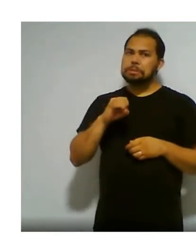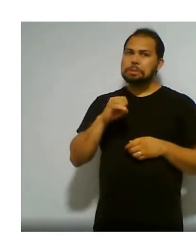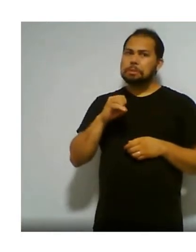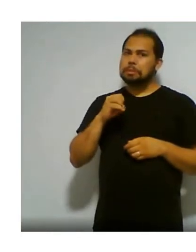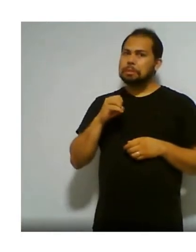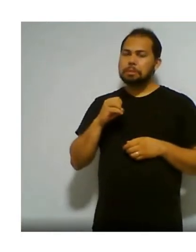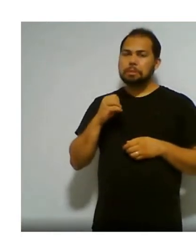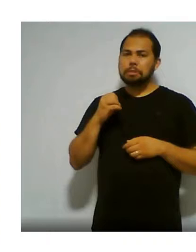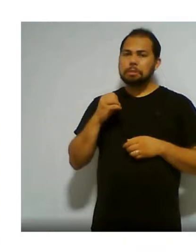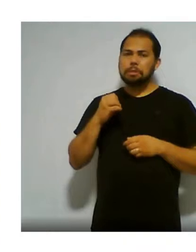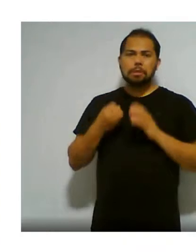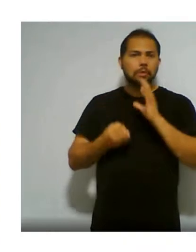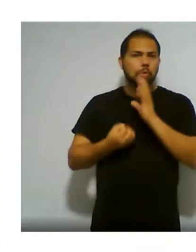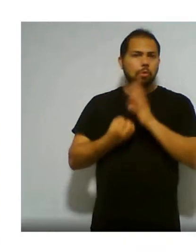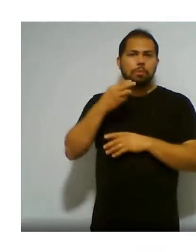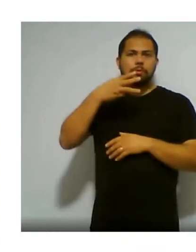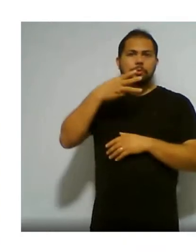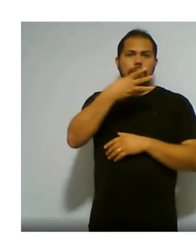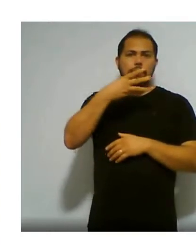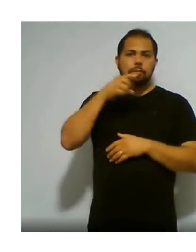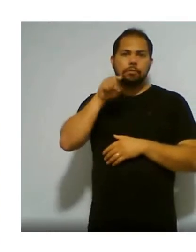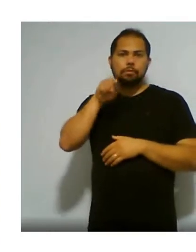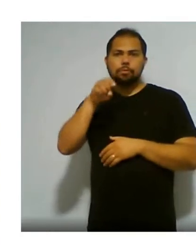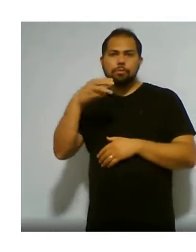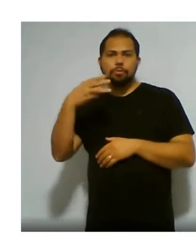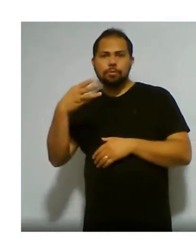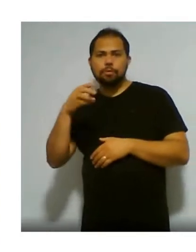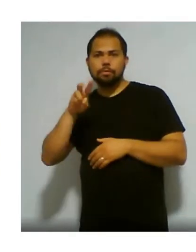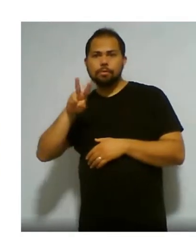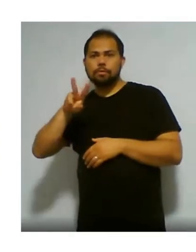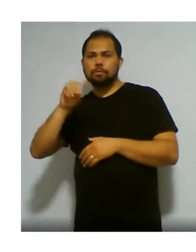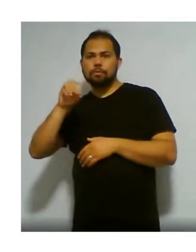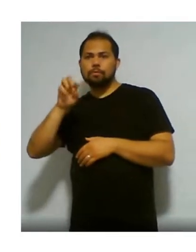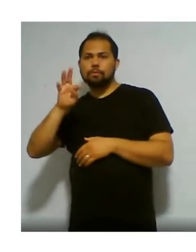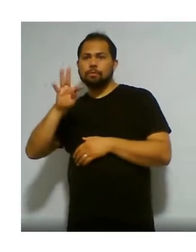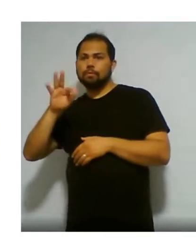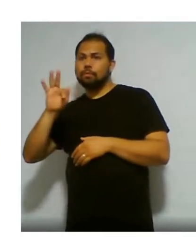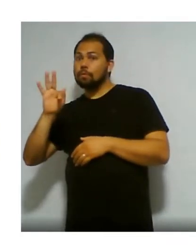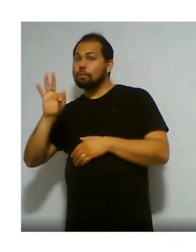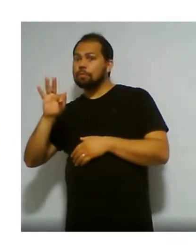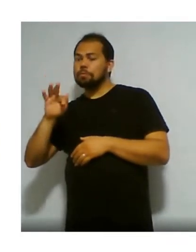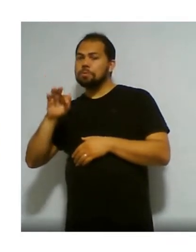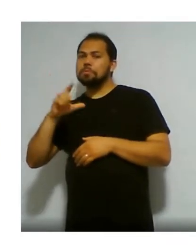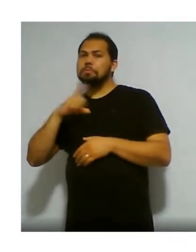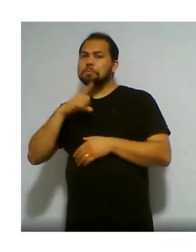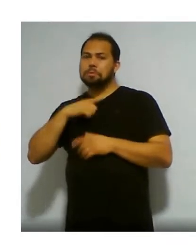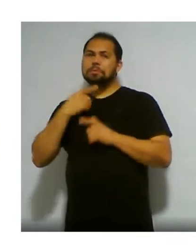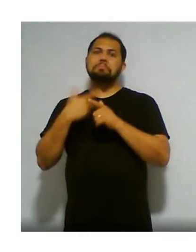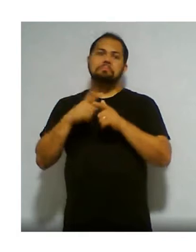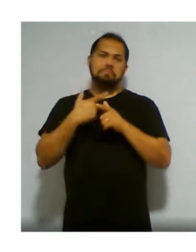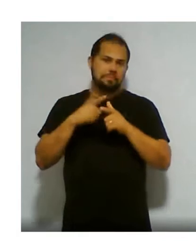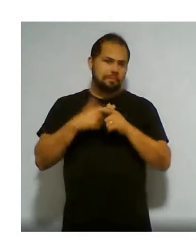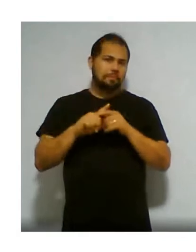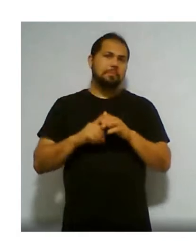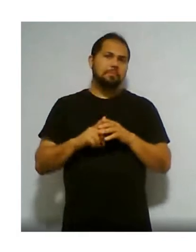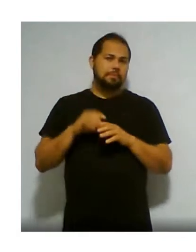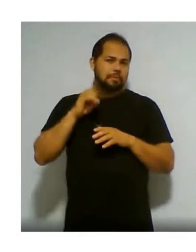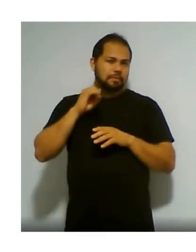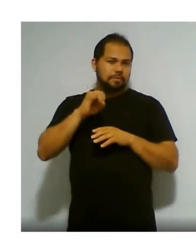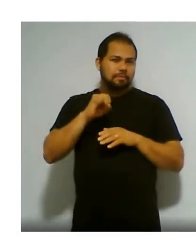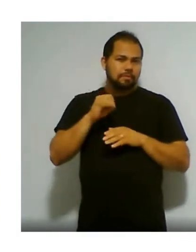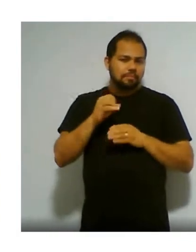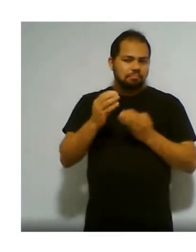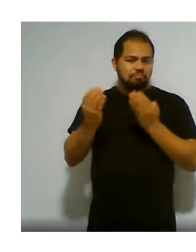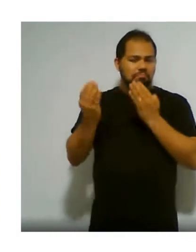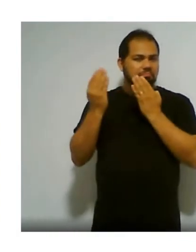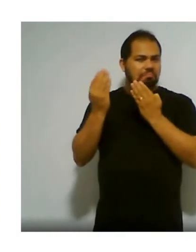algum problema, ou nesse fio, ou nesse encaixe aqui, ou na própria fonte lá internamente. Então, se você está suspeitando de uma fonte que